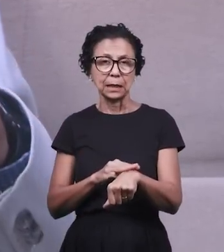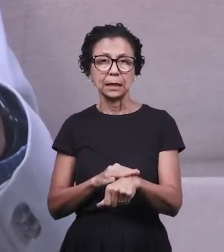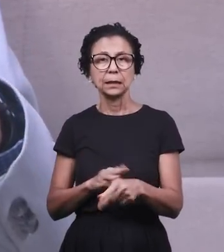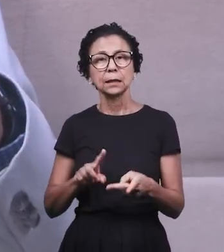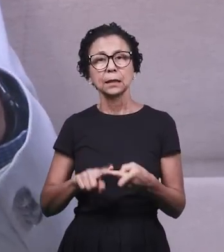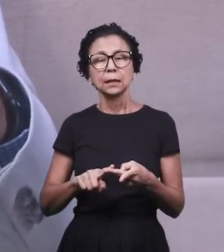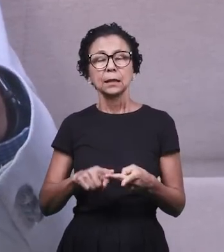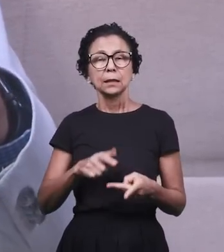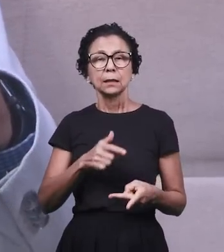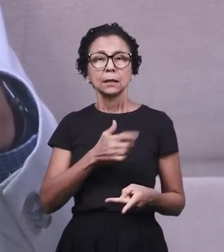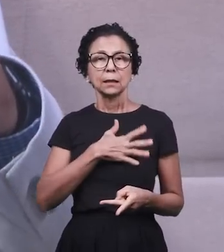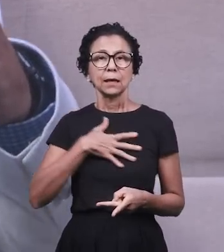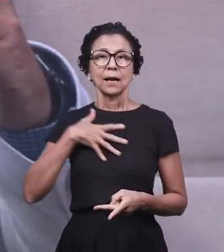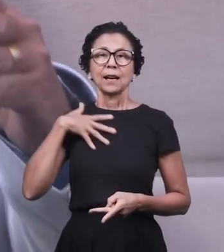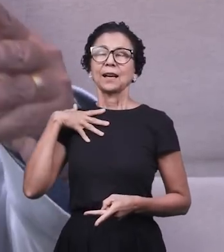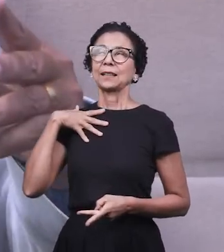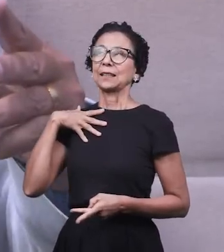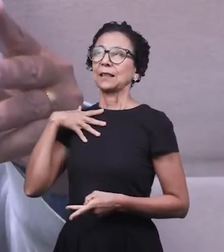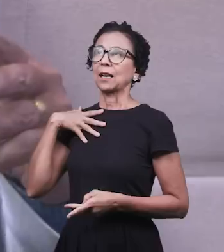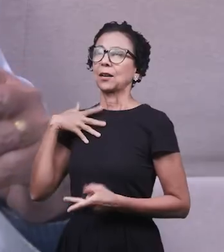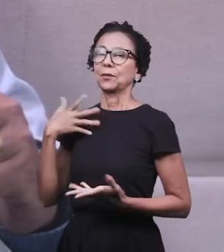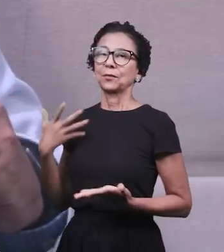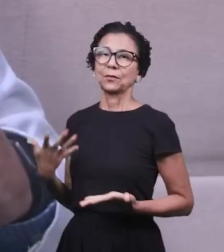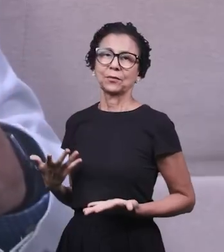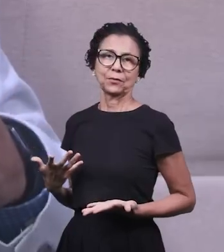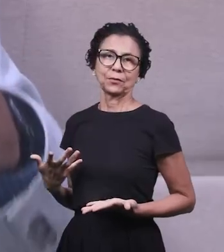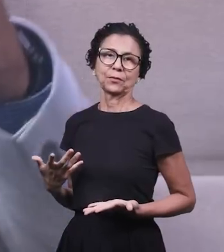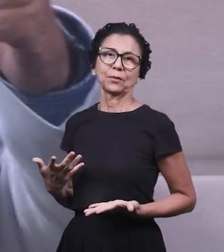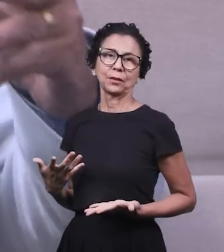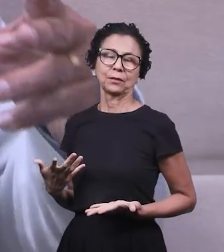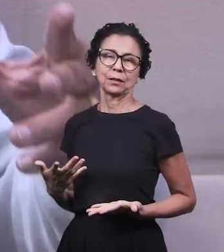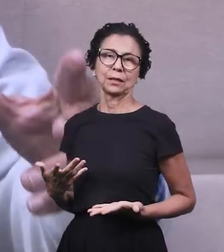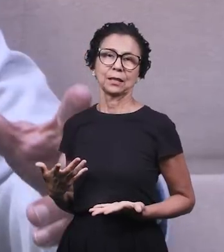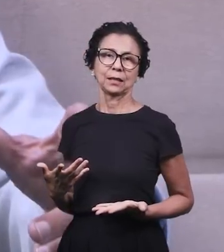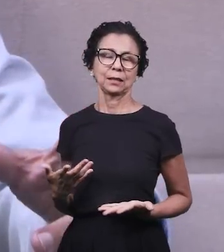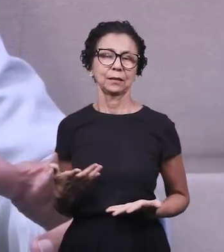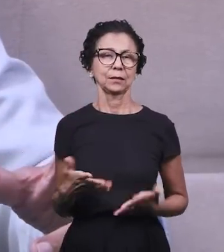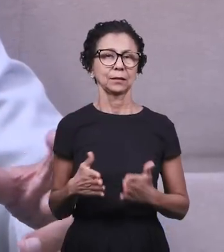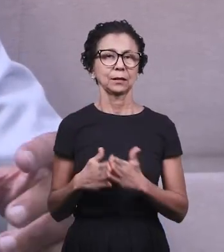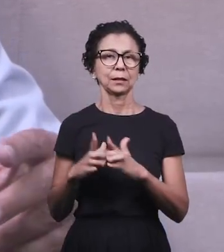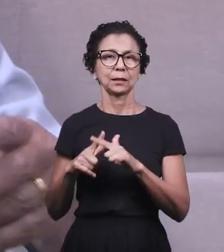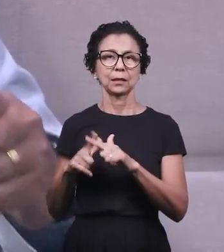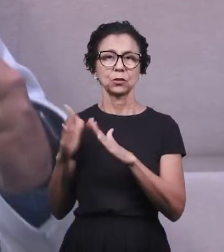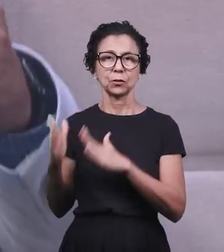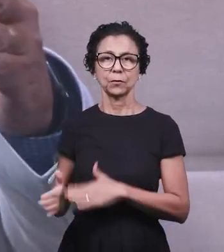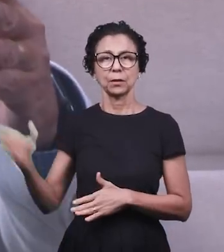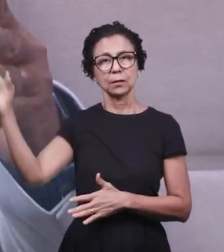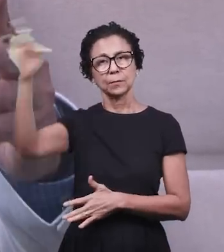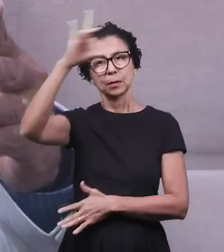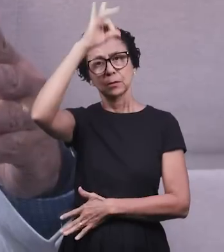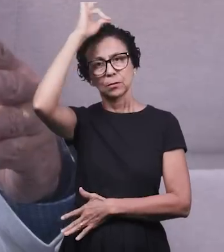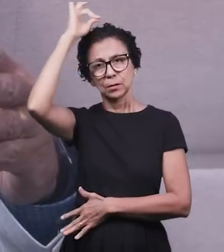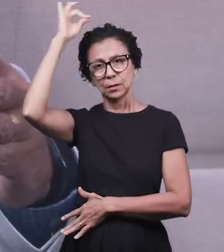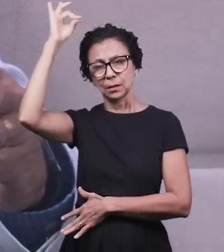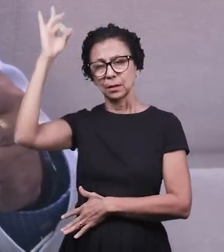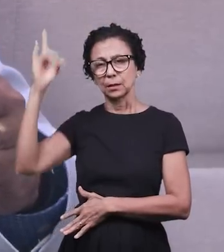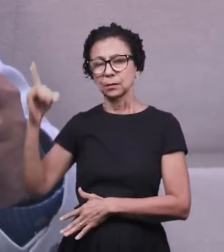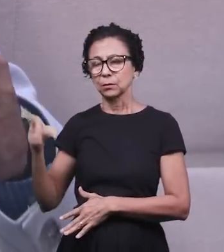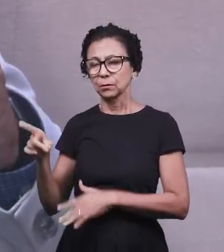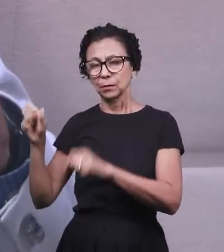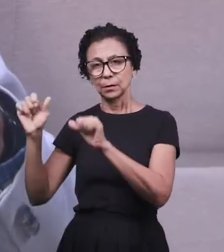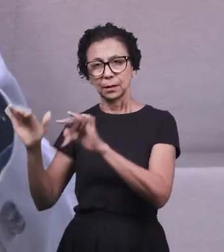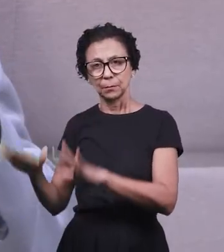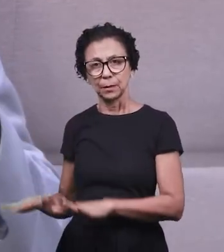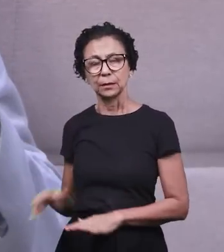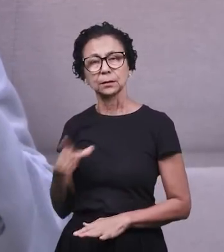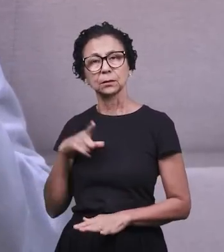tem, pela misericórdia de Deus, a bênção do Espírito Santo, o selo do Espírito Santo, não